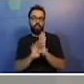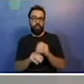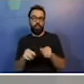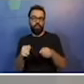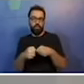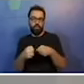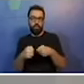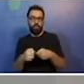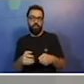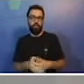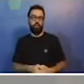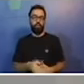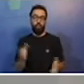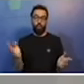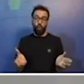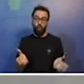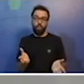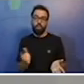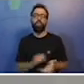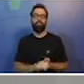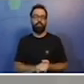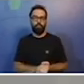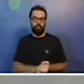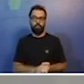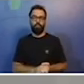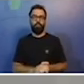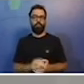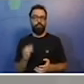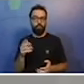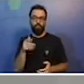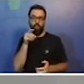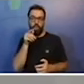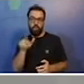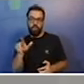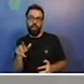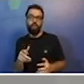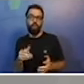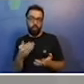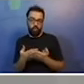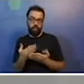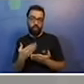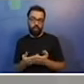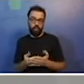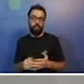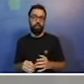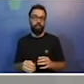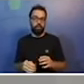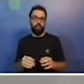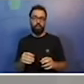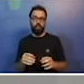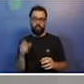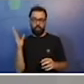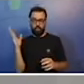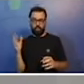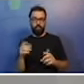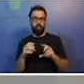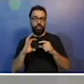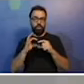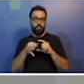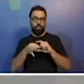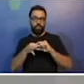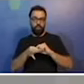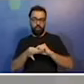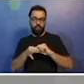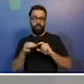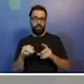texto. Hoje, nós trabalharemos o estudo da língua, concordância verbal, verbo ser